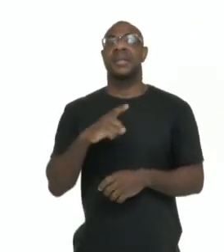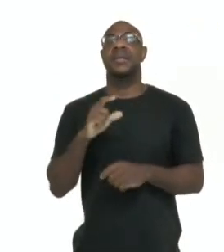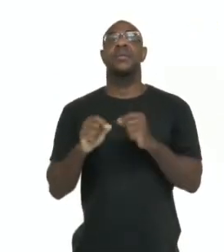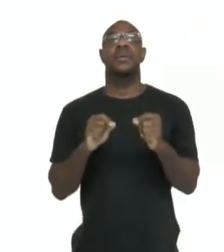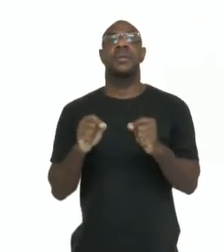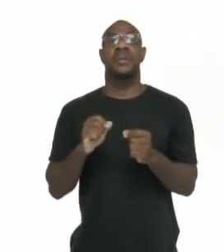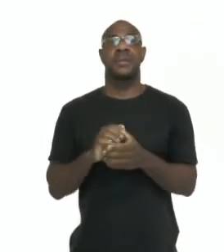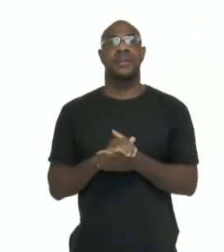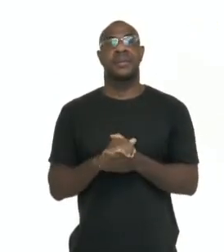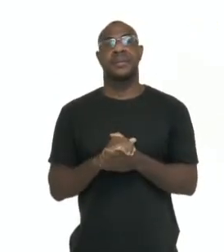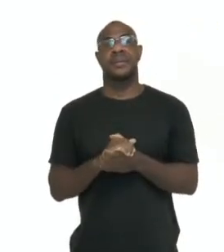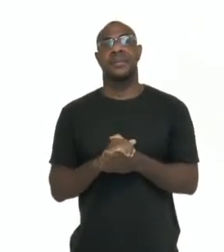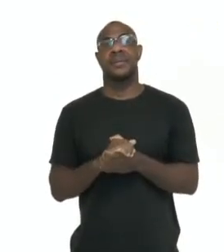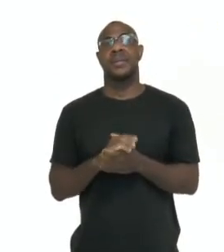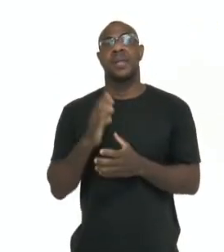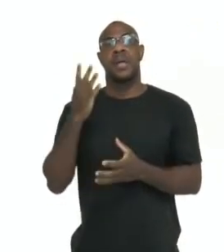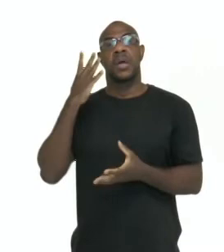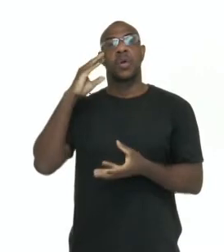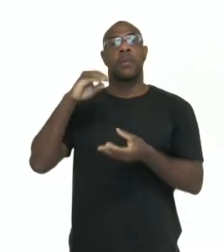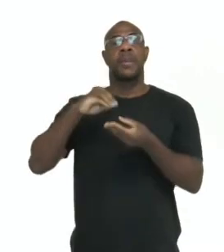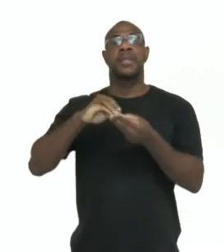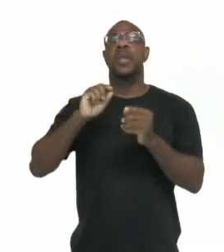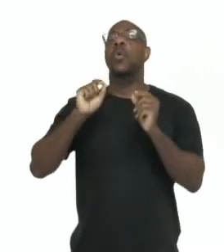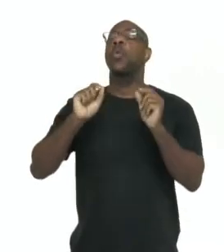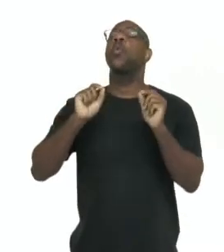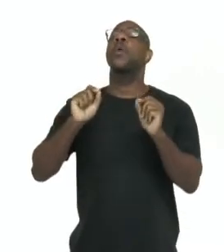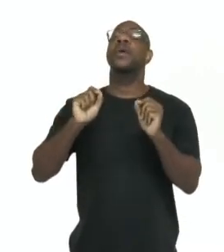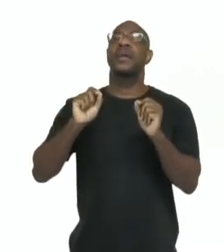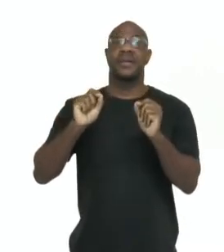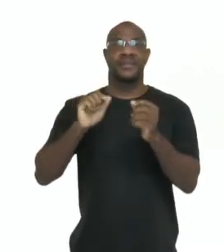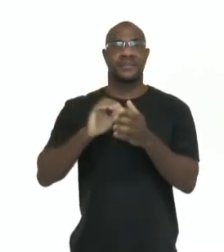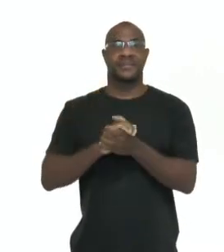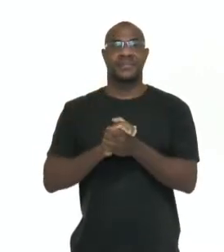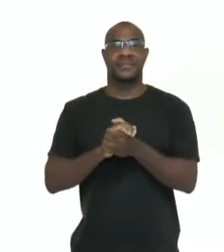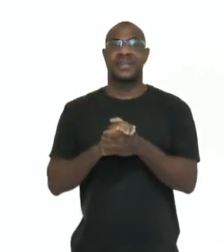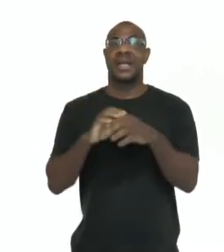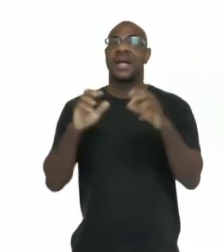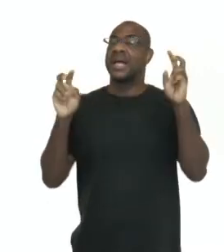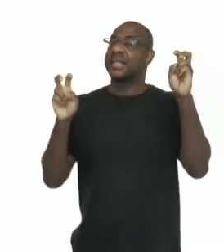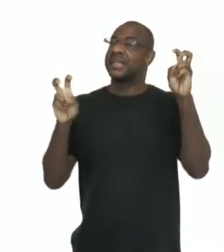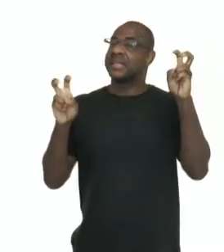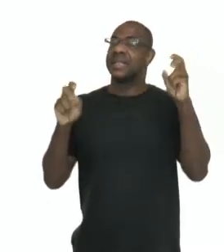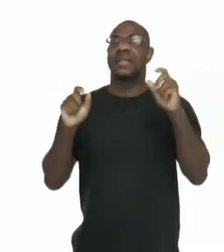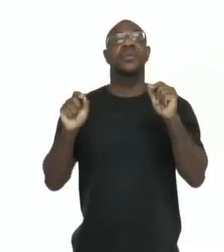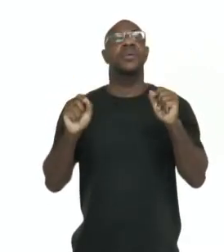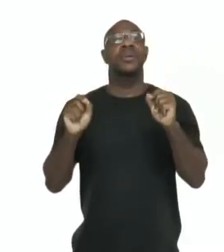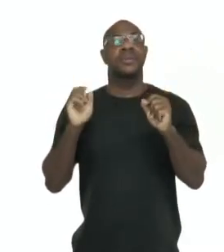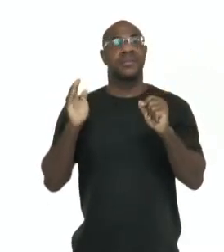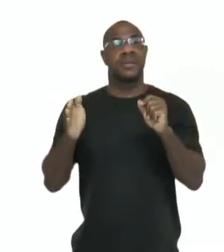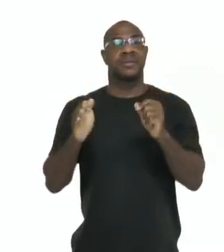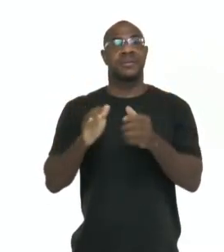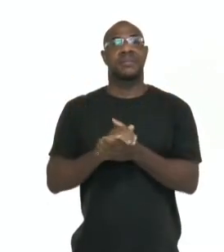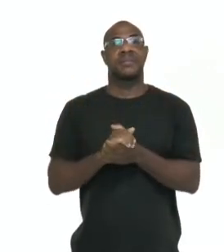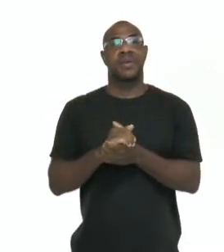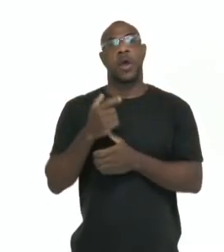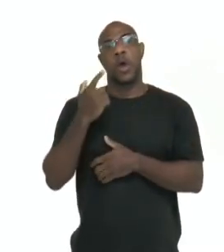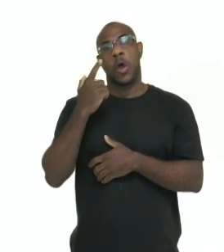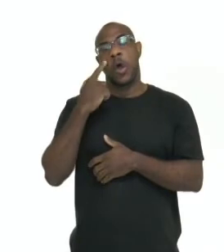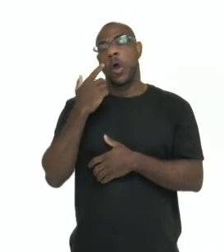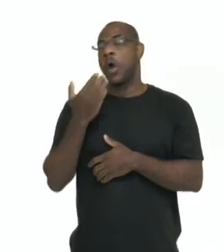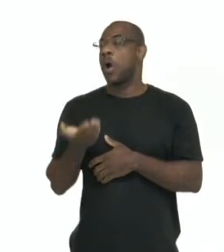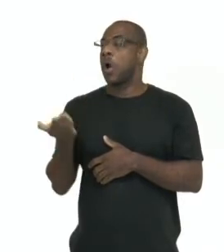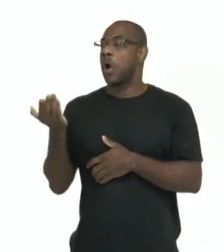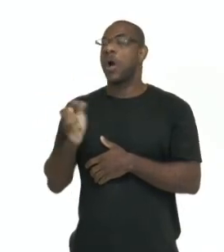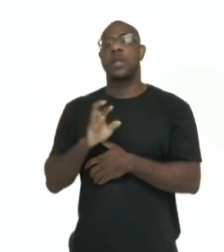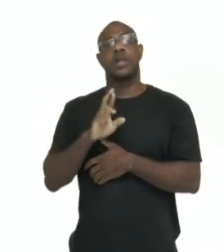que vocês compreenderam a respeito dessa questão de citação, discurso direto, uso das aspas? Então, vamos ver como ficou a